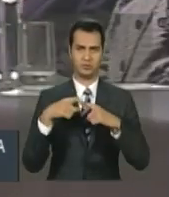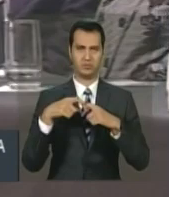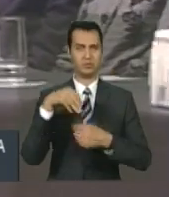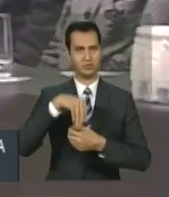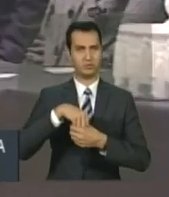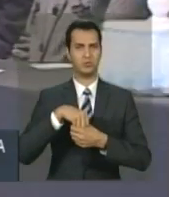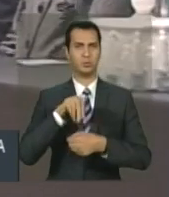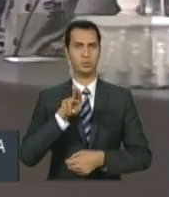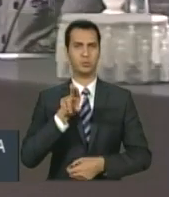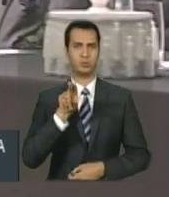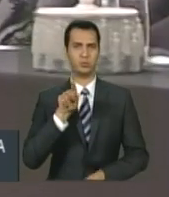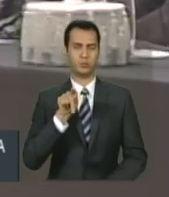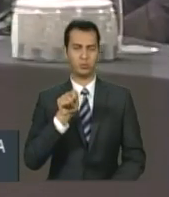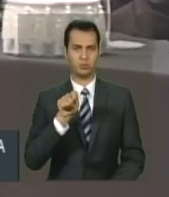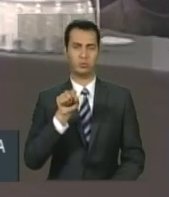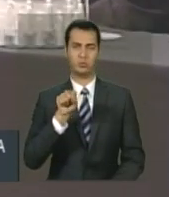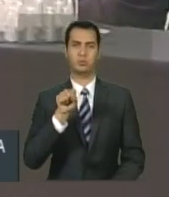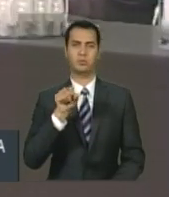São Paulo.